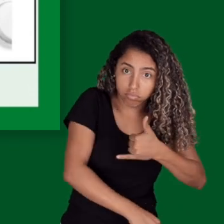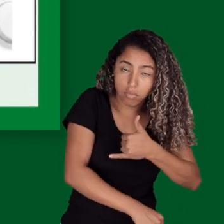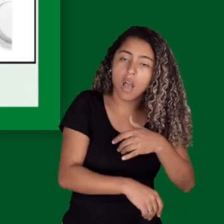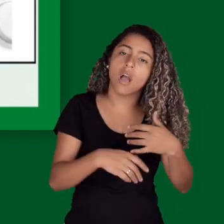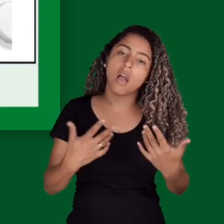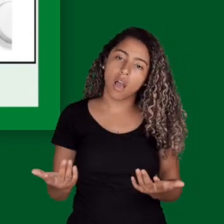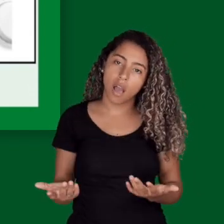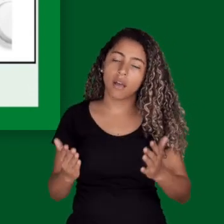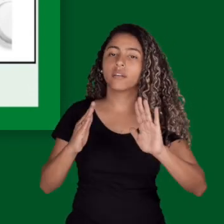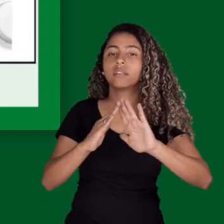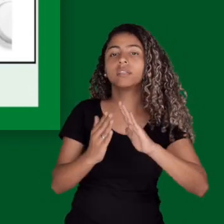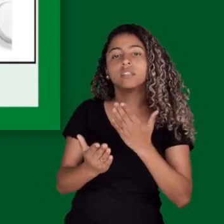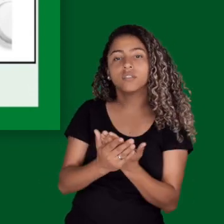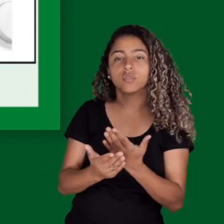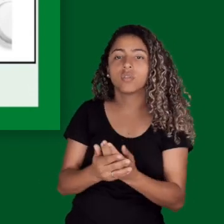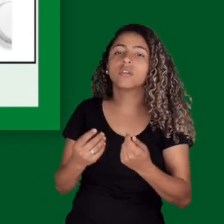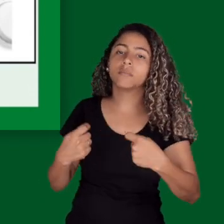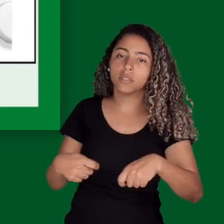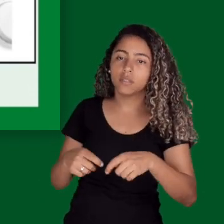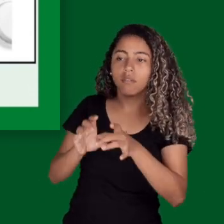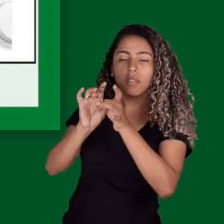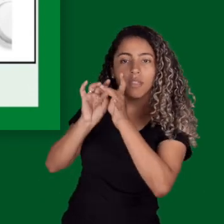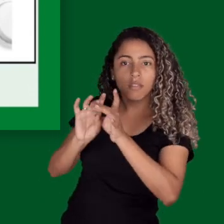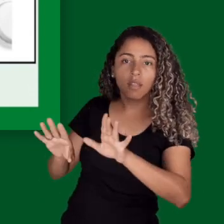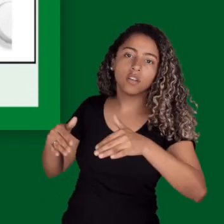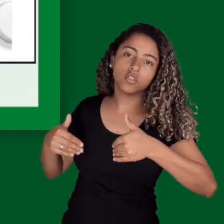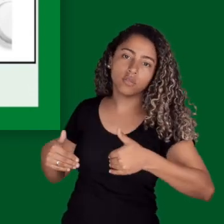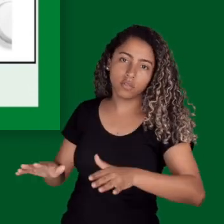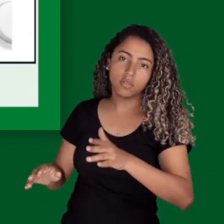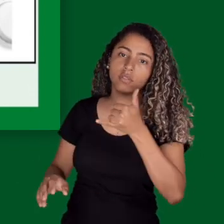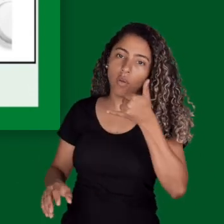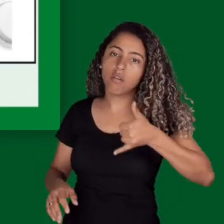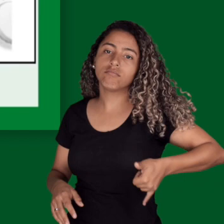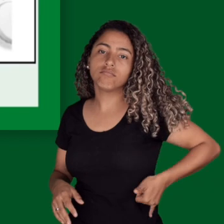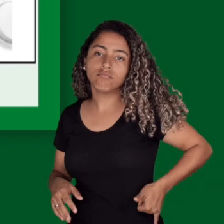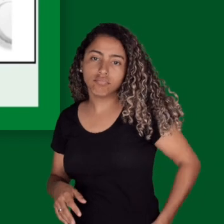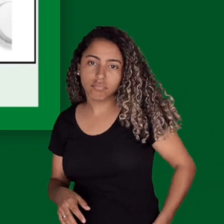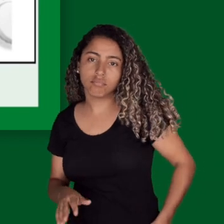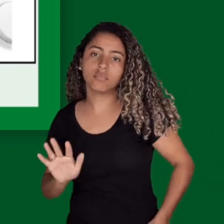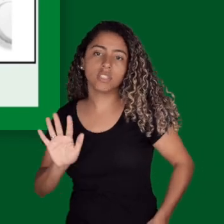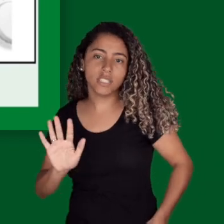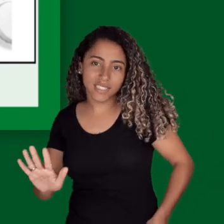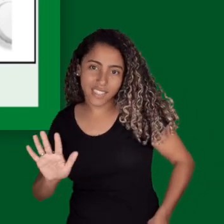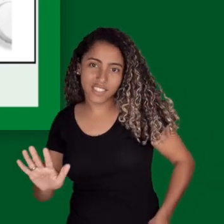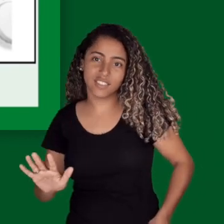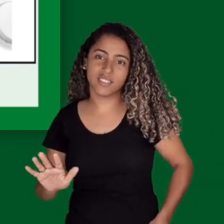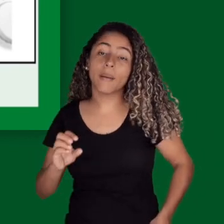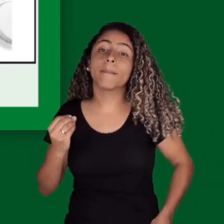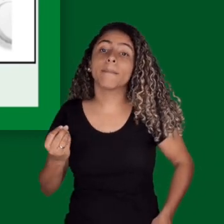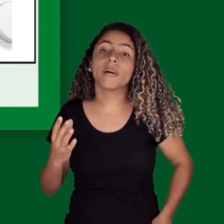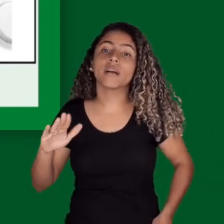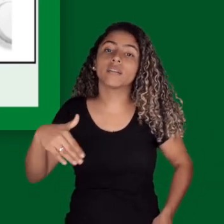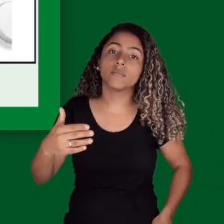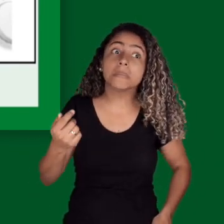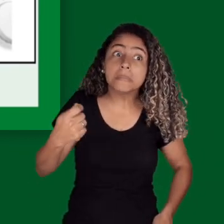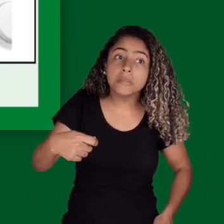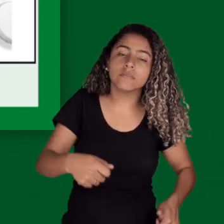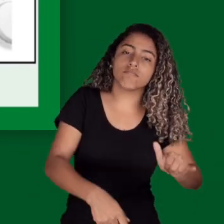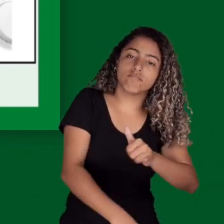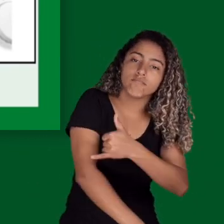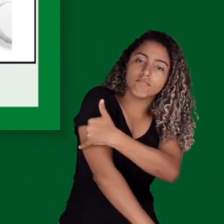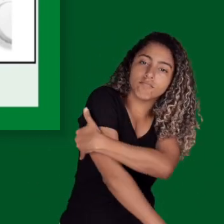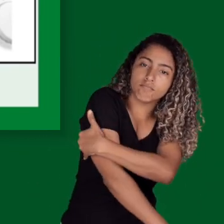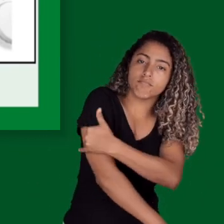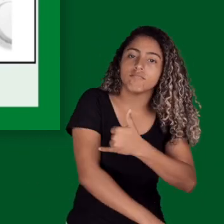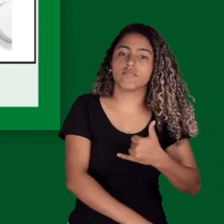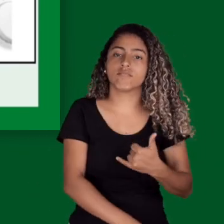do celular, a escola terá que permitir que o aluno fique com o celular disponível para que ele